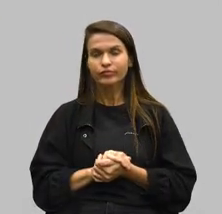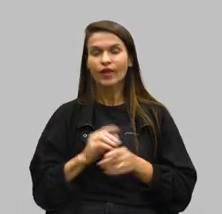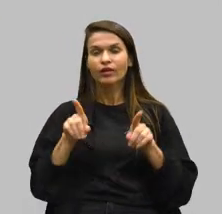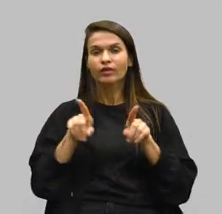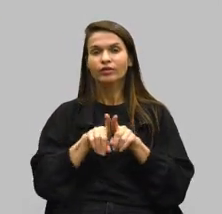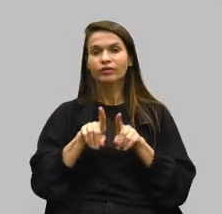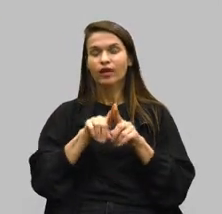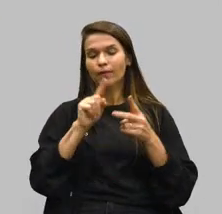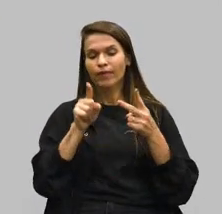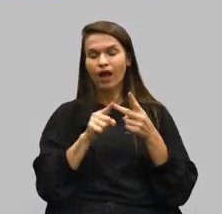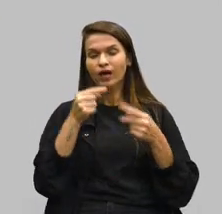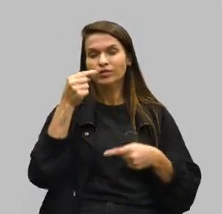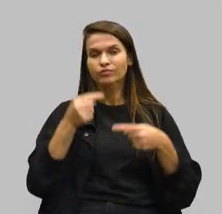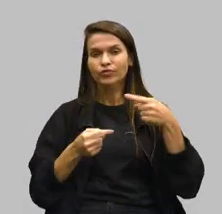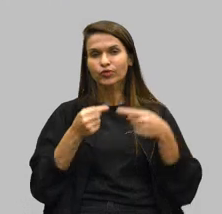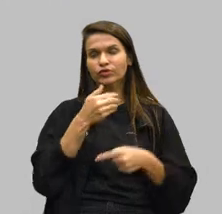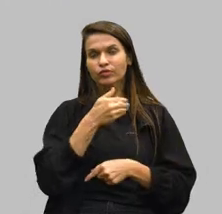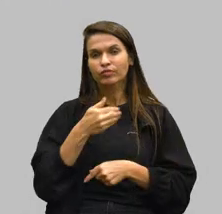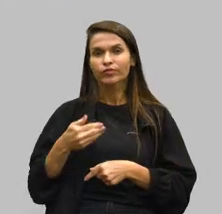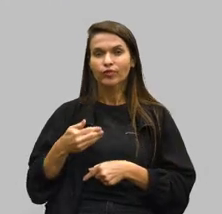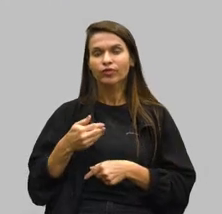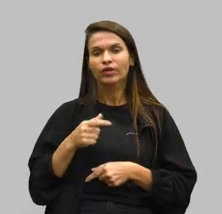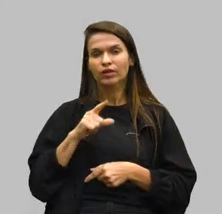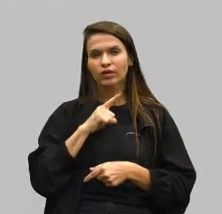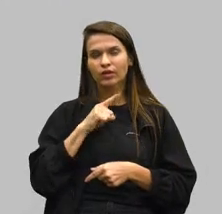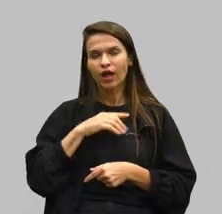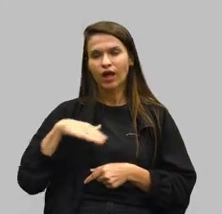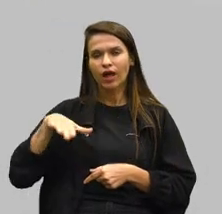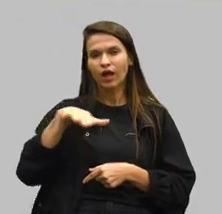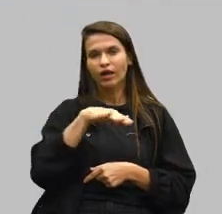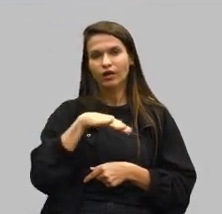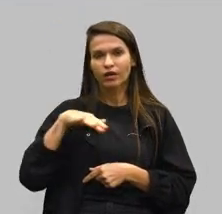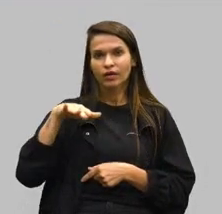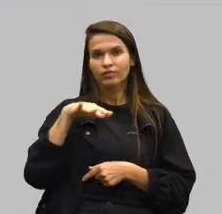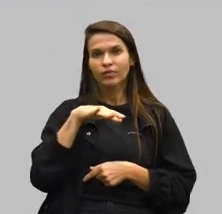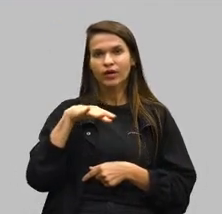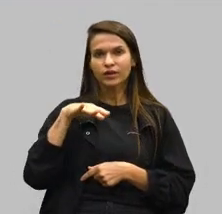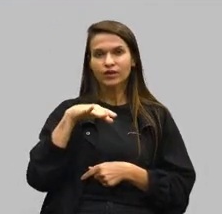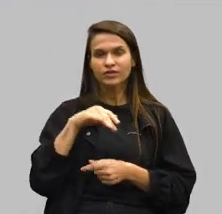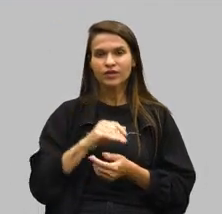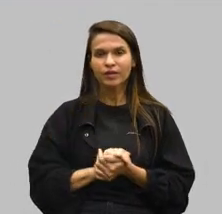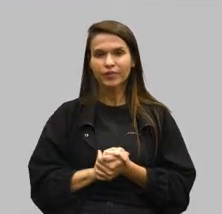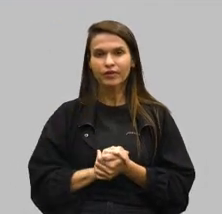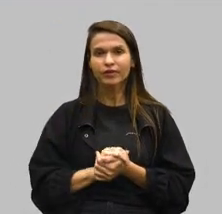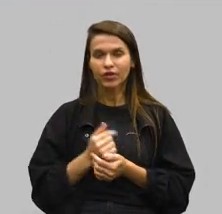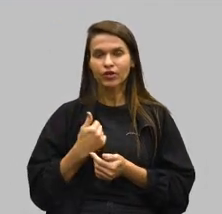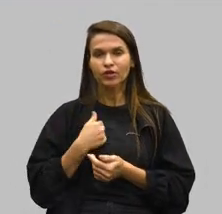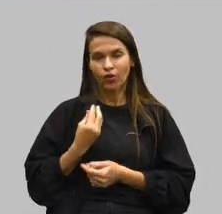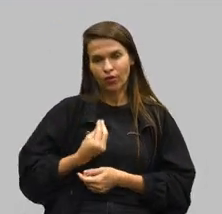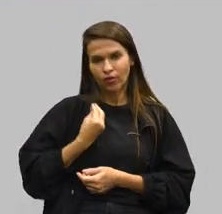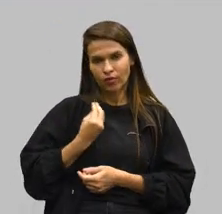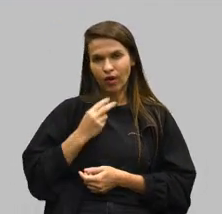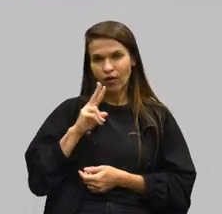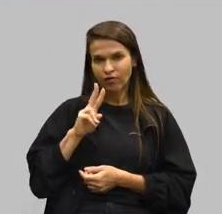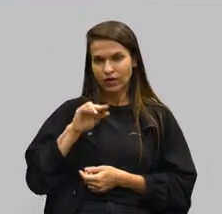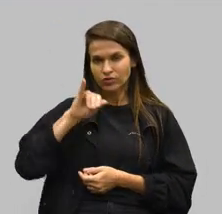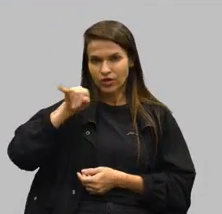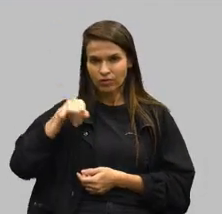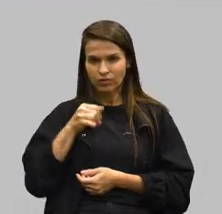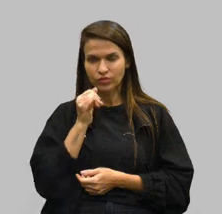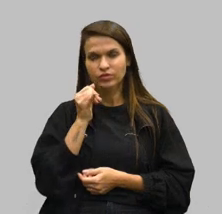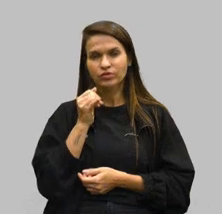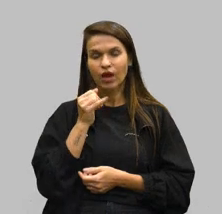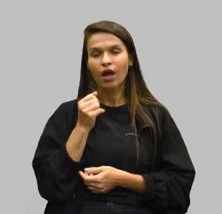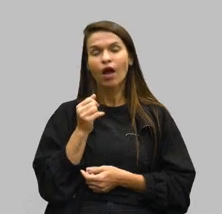às políticas públicas que en envolve a região que eu atuo que é o vale de jeha E aí a gente o